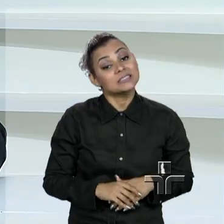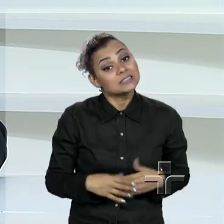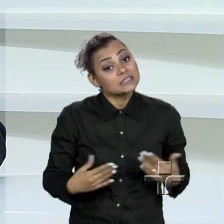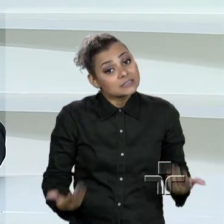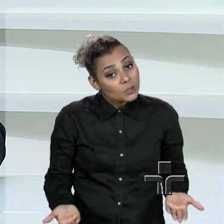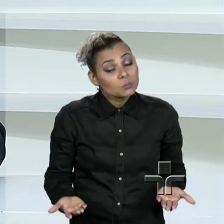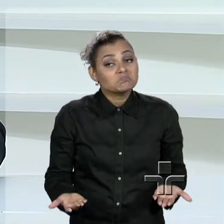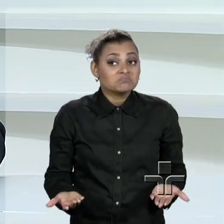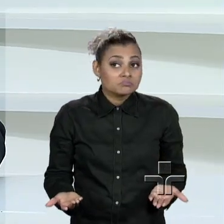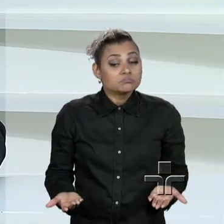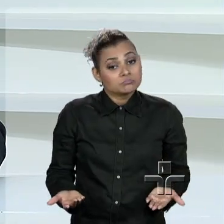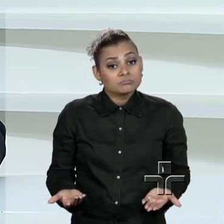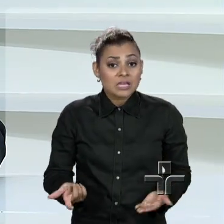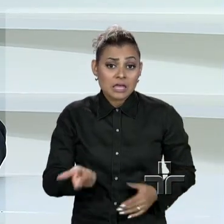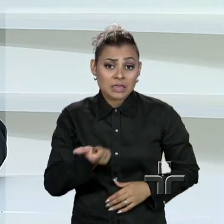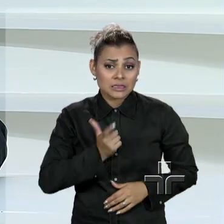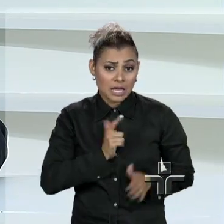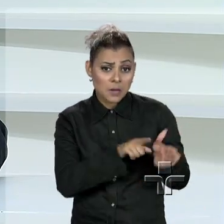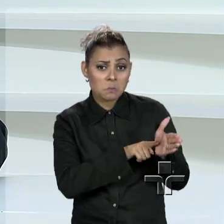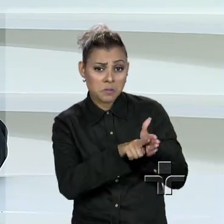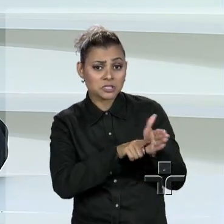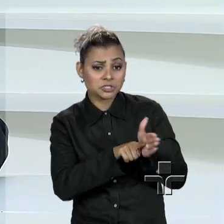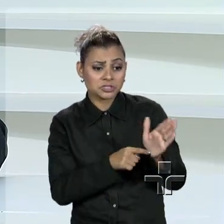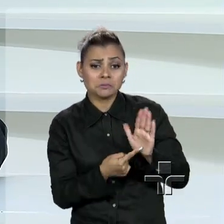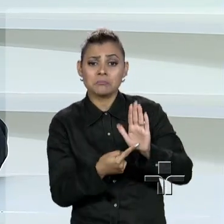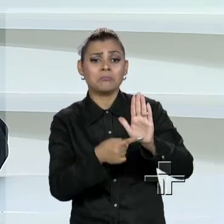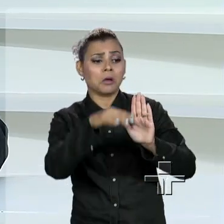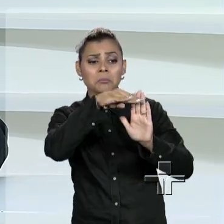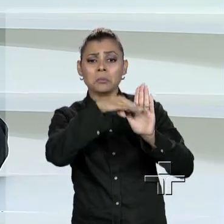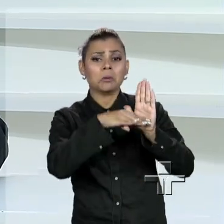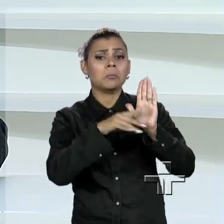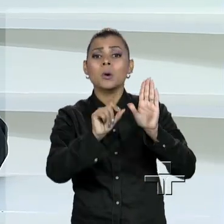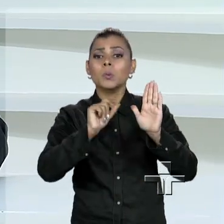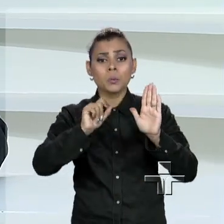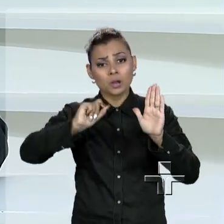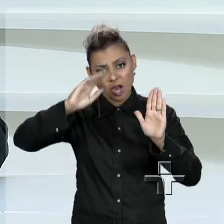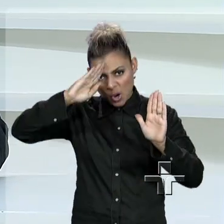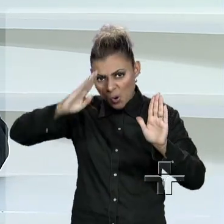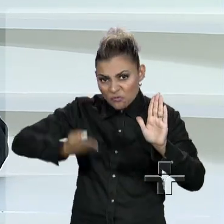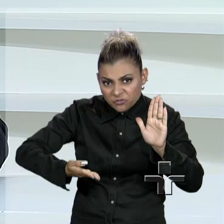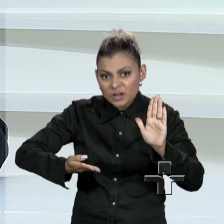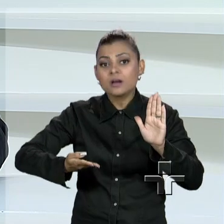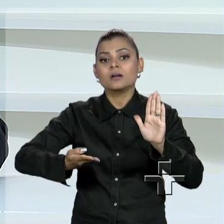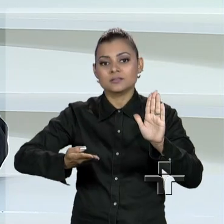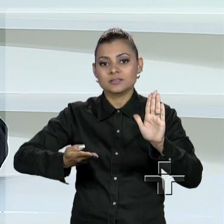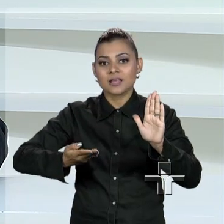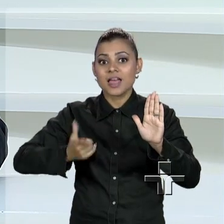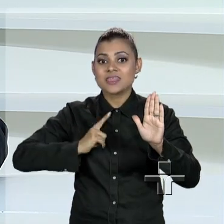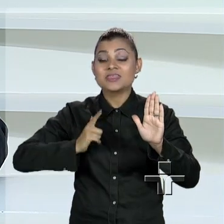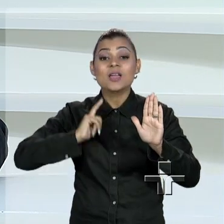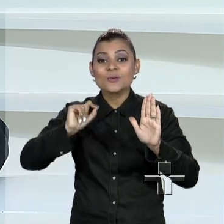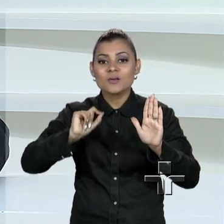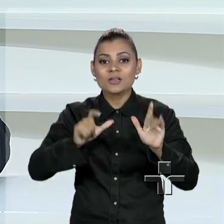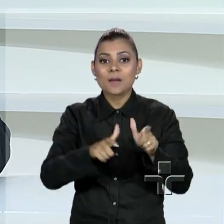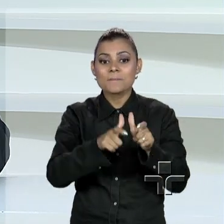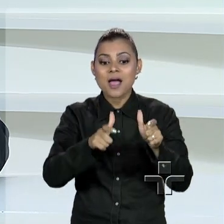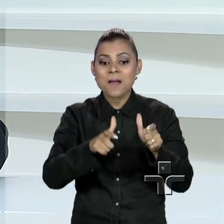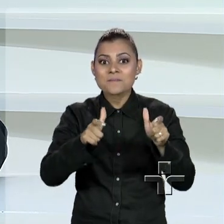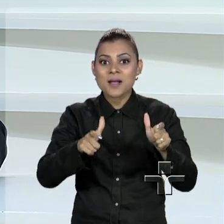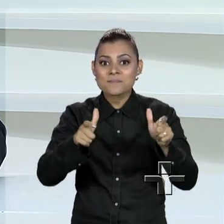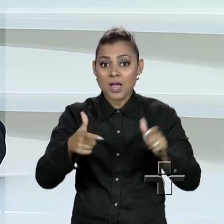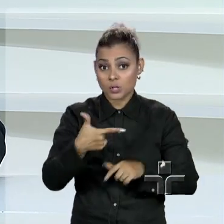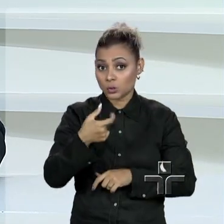Bom, tem pesquisas que mostram que a confiança tem subido. De 2015 para cá,